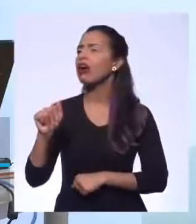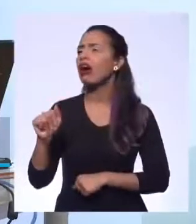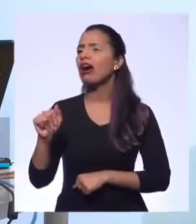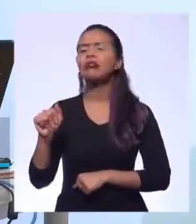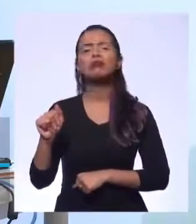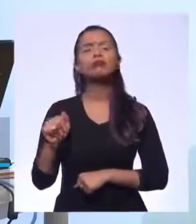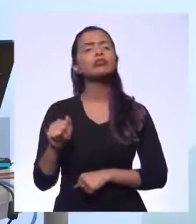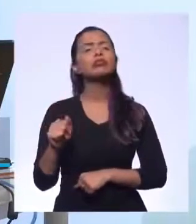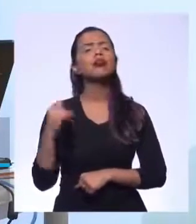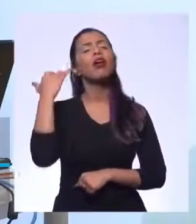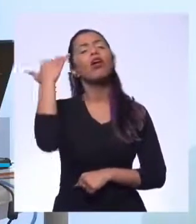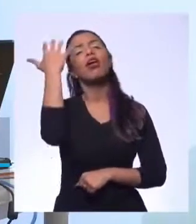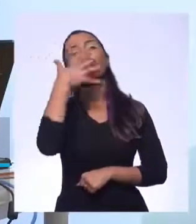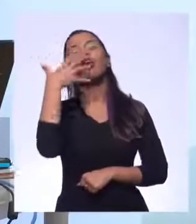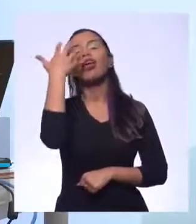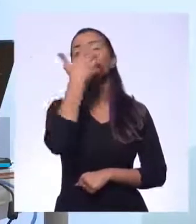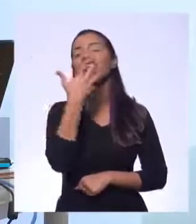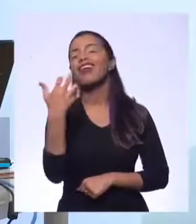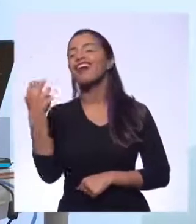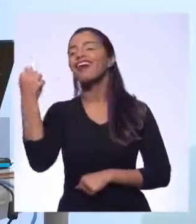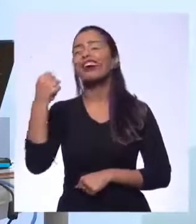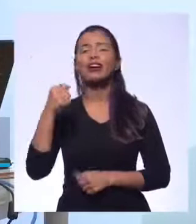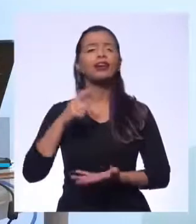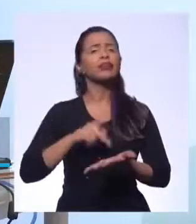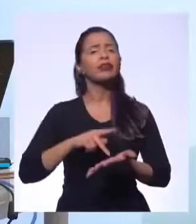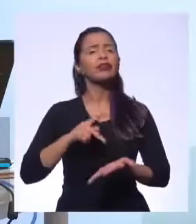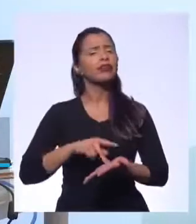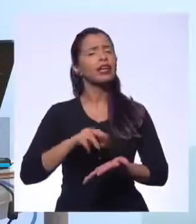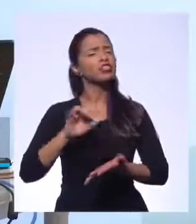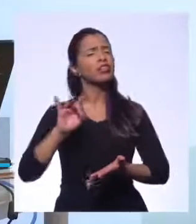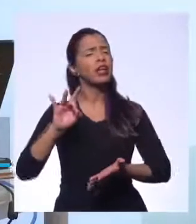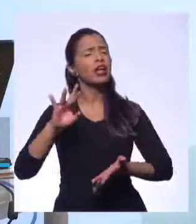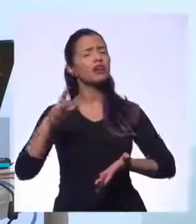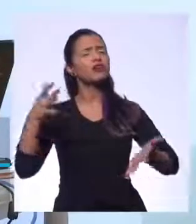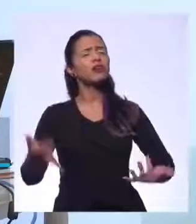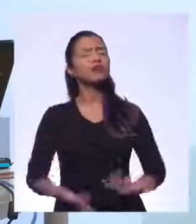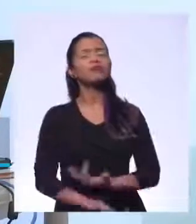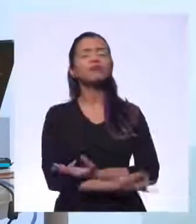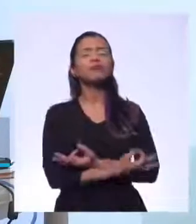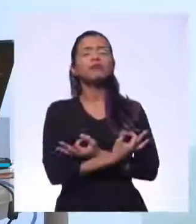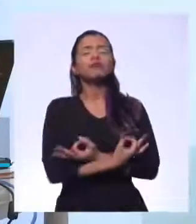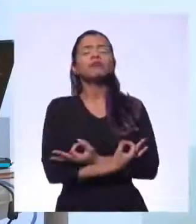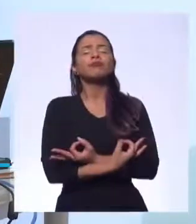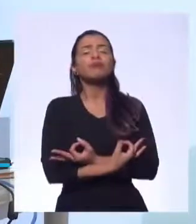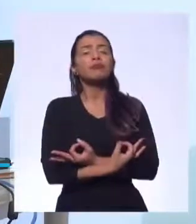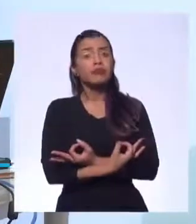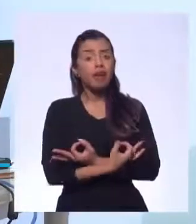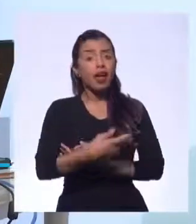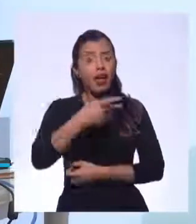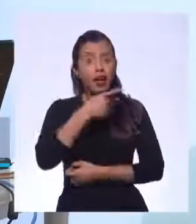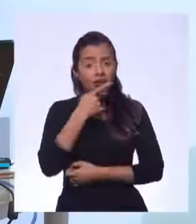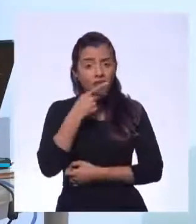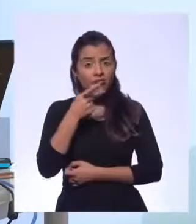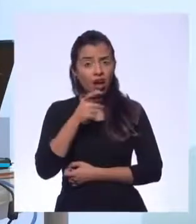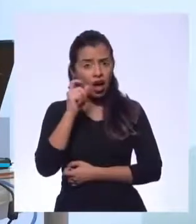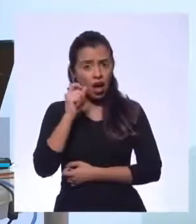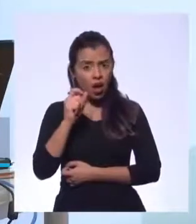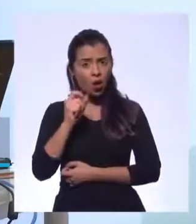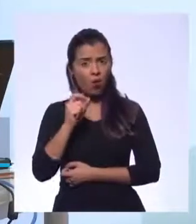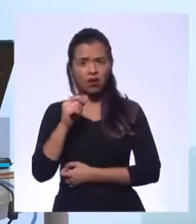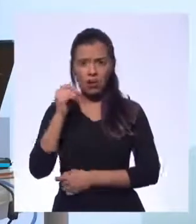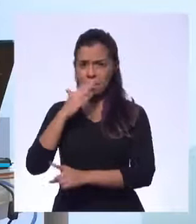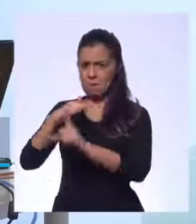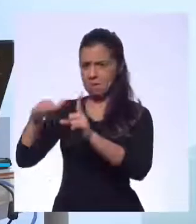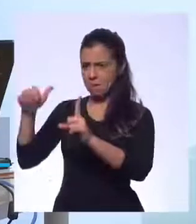seu canto, que na verdade era um mantra. E reza a lenda que ela mata os pescadores, mas ninguém foi ouvir o que Yara tinha a